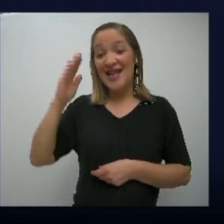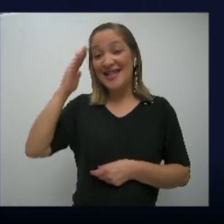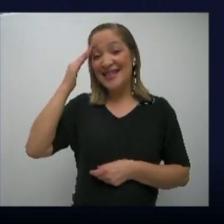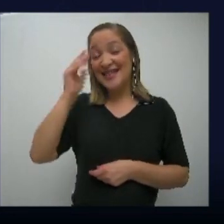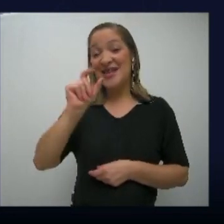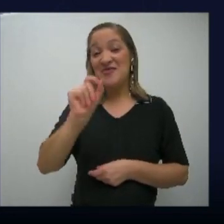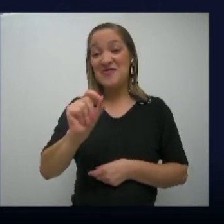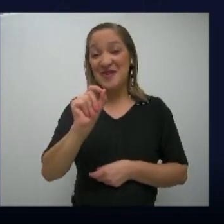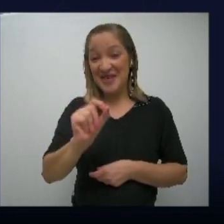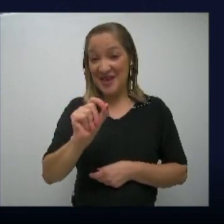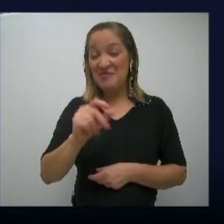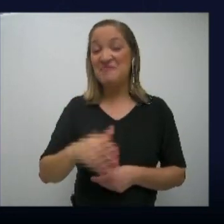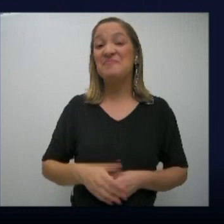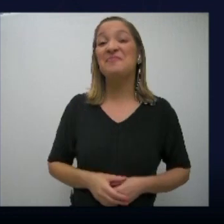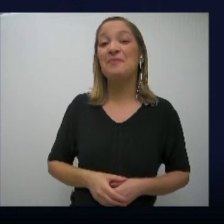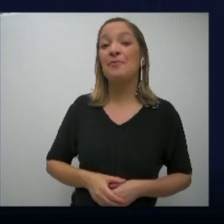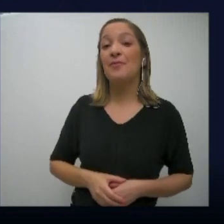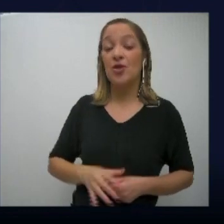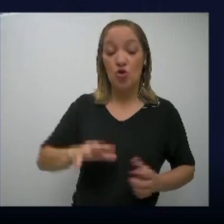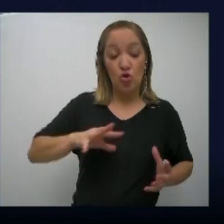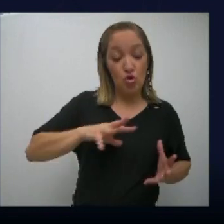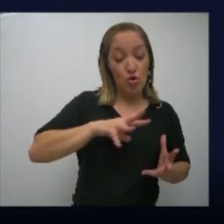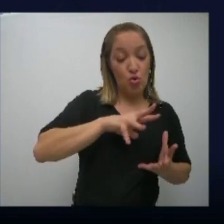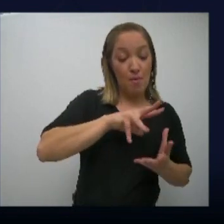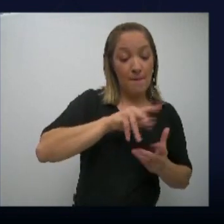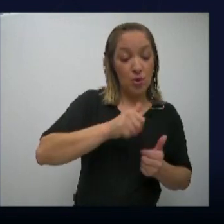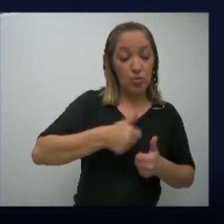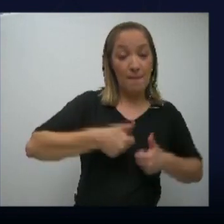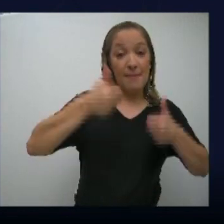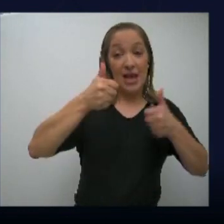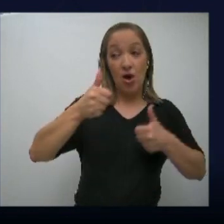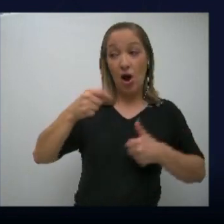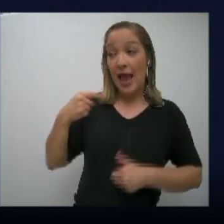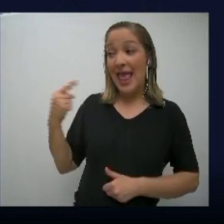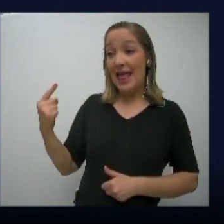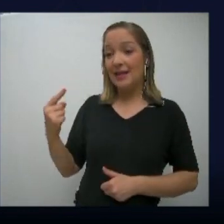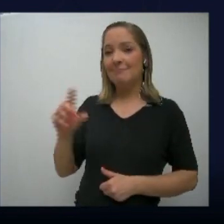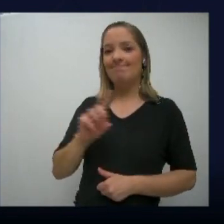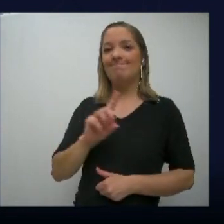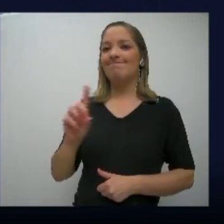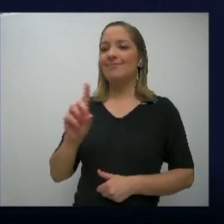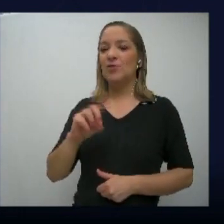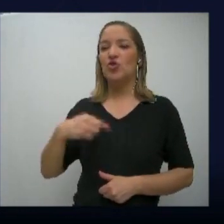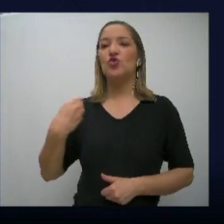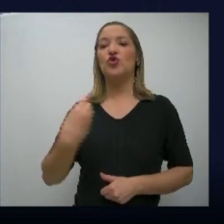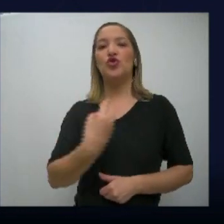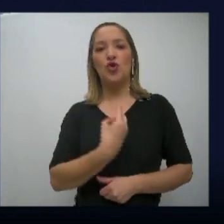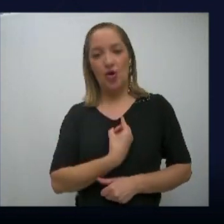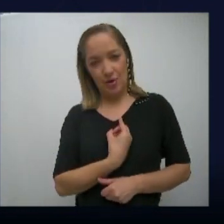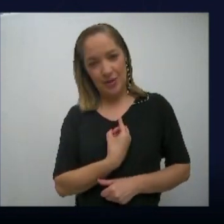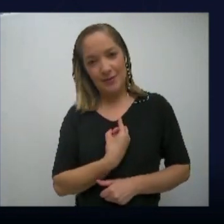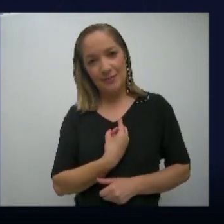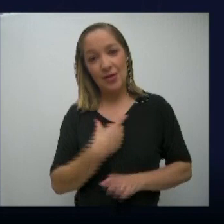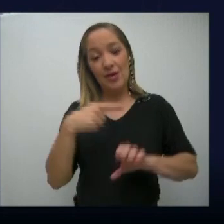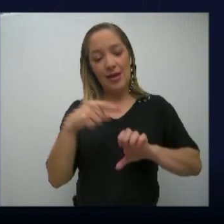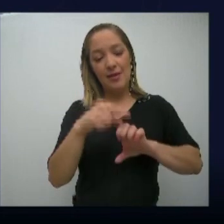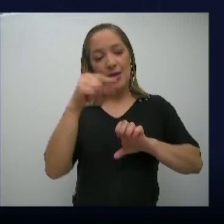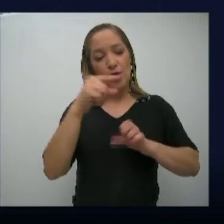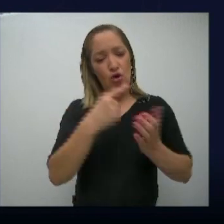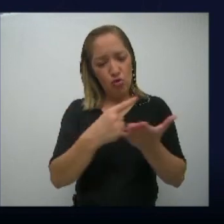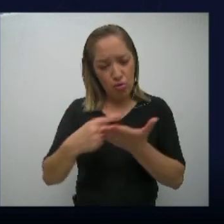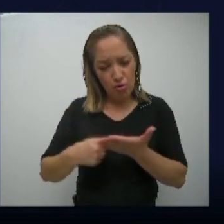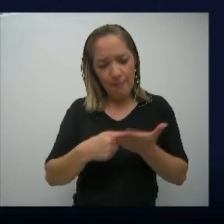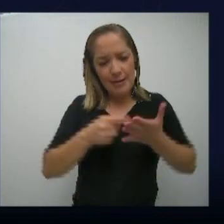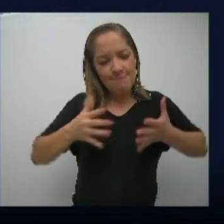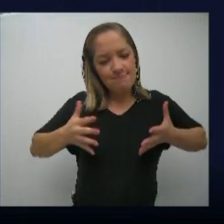entendeu que quem vai quem vai deixar o mundo melhor não são ele já somos nós já estão cada vez mais tem empreendedores comprometidos por isso